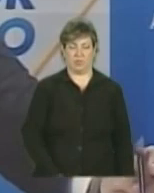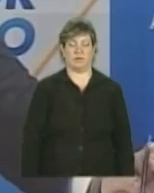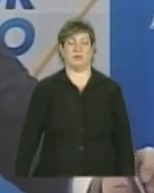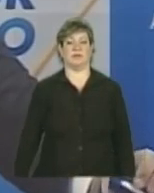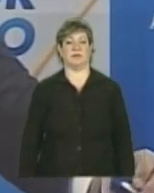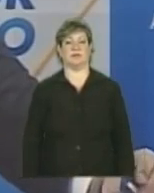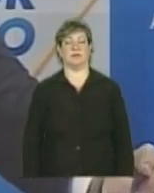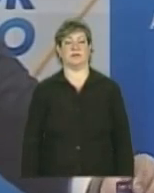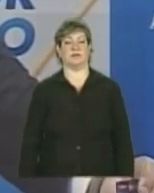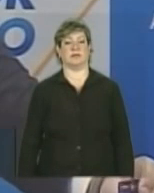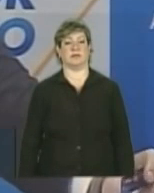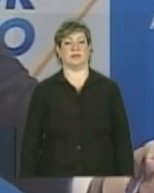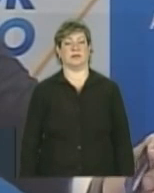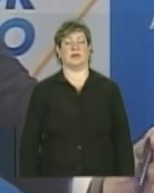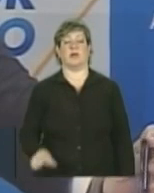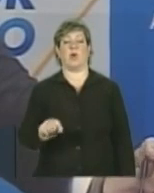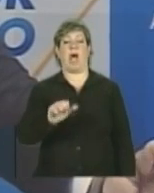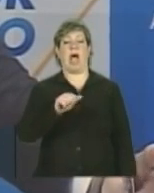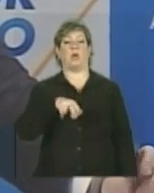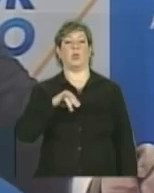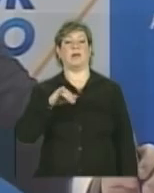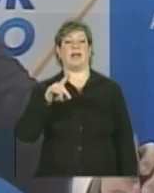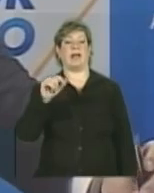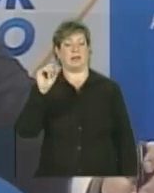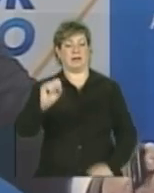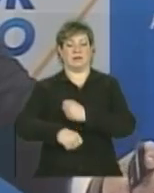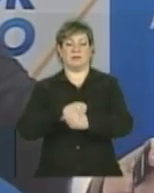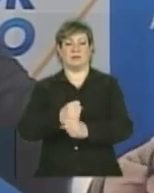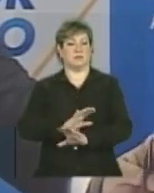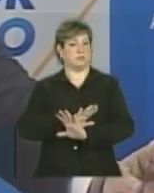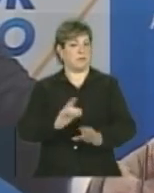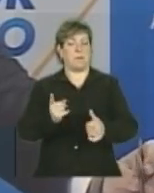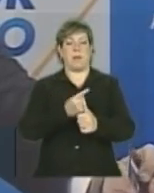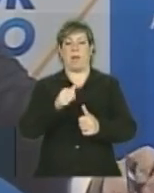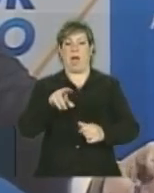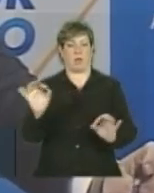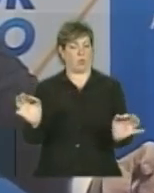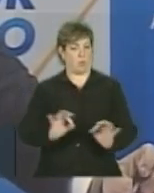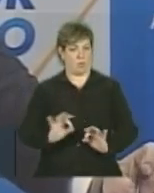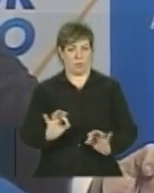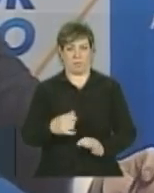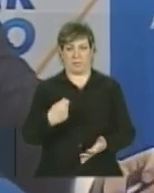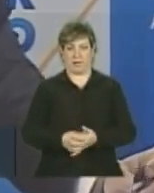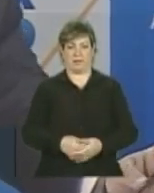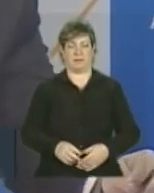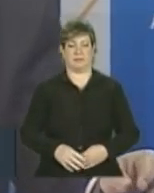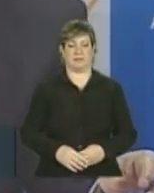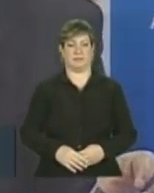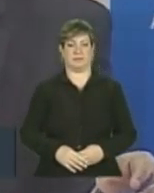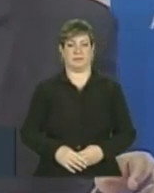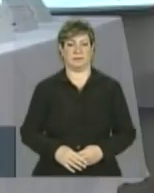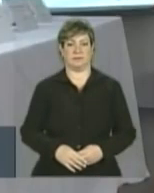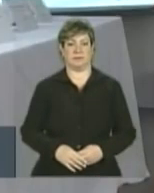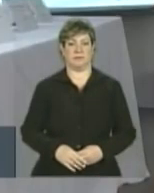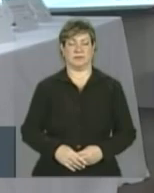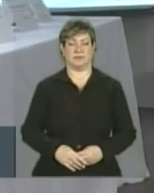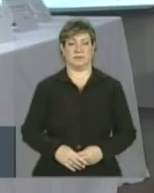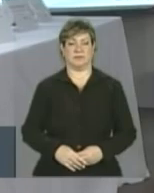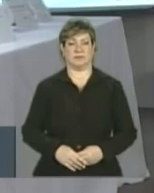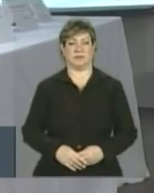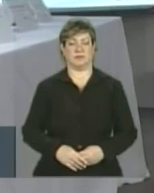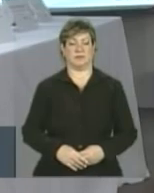isento de anuidade no primeiro ano. Né? É isso?